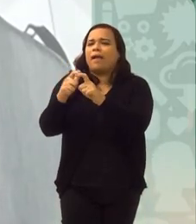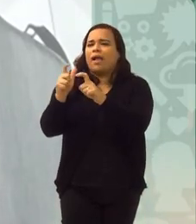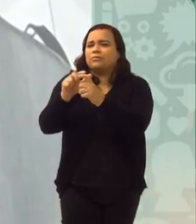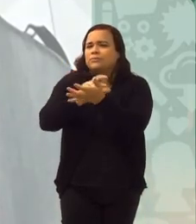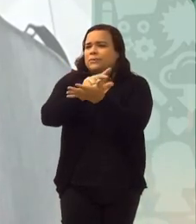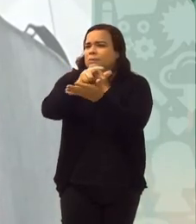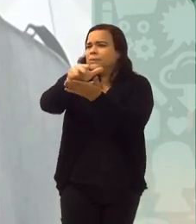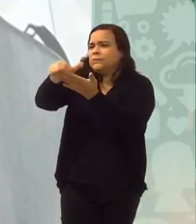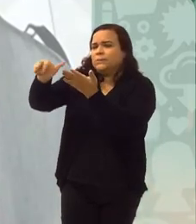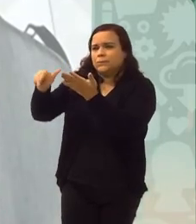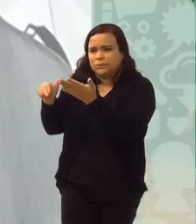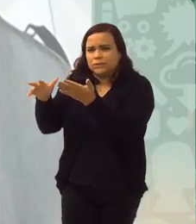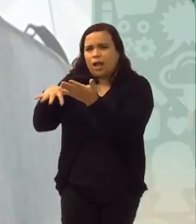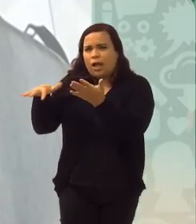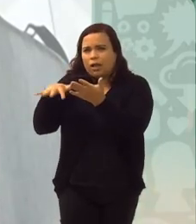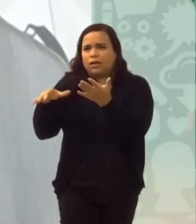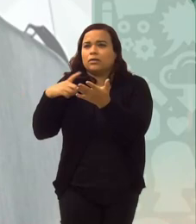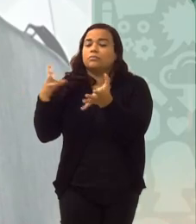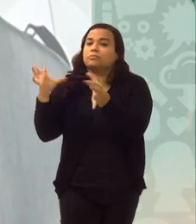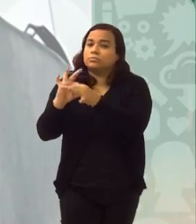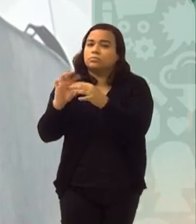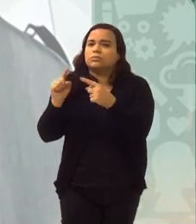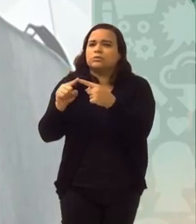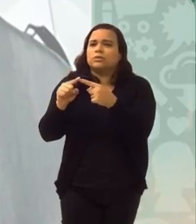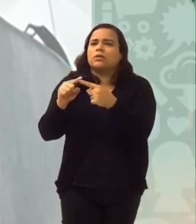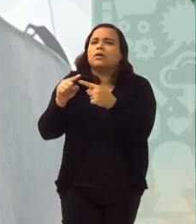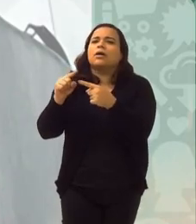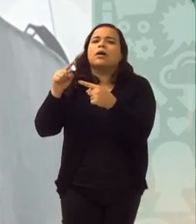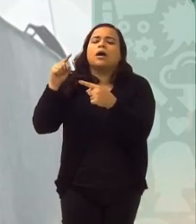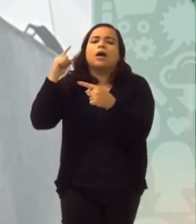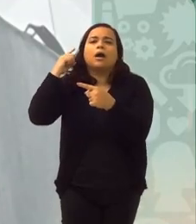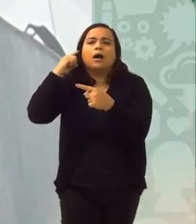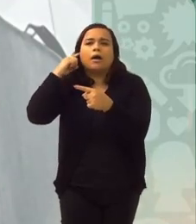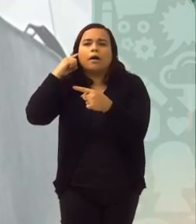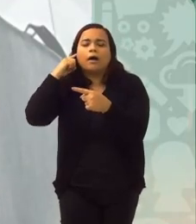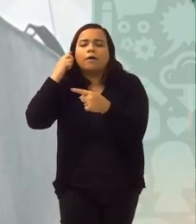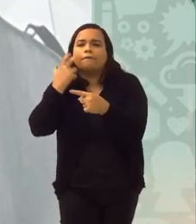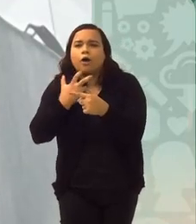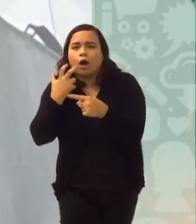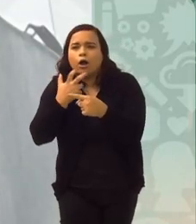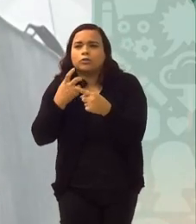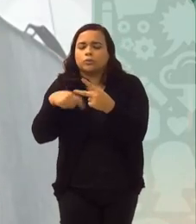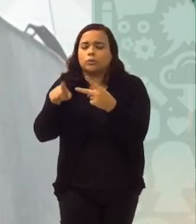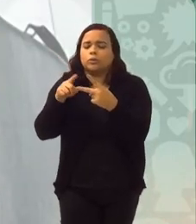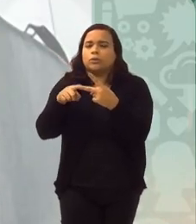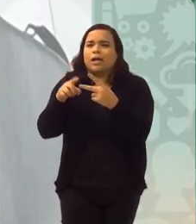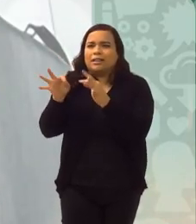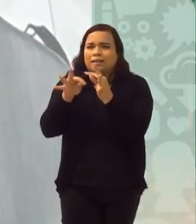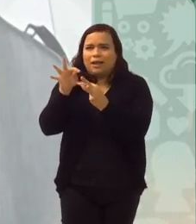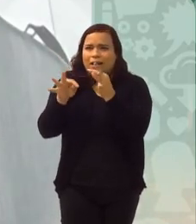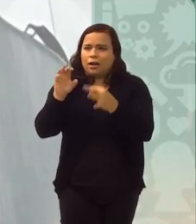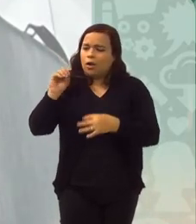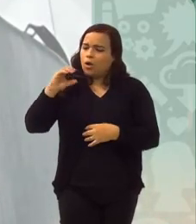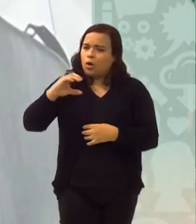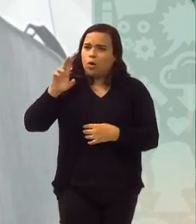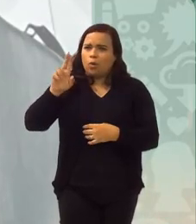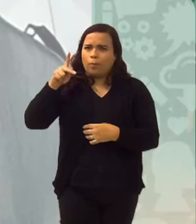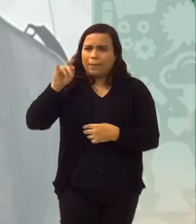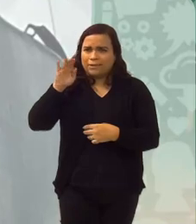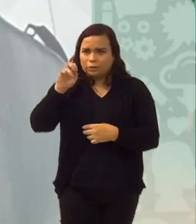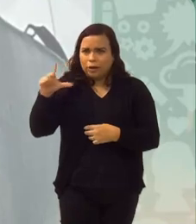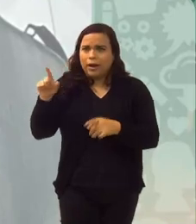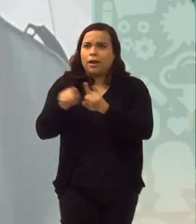equipe interdisciplinar, na qual está incluída o serviço de fonoaudiologia, terapia ocupacional